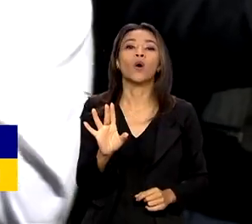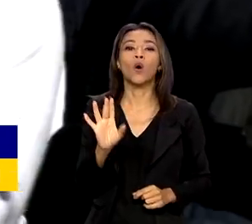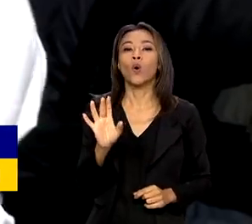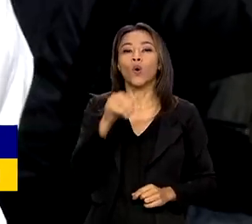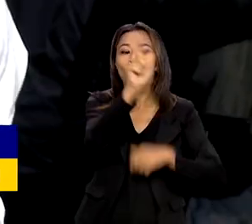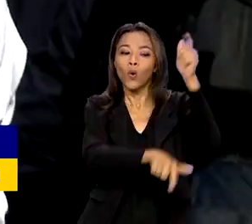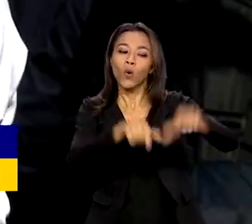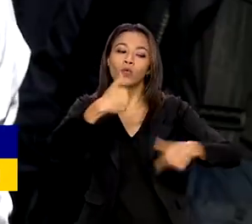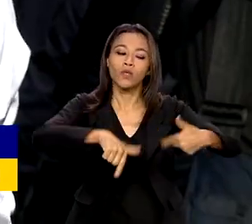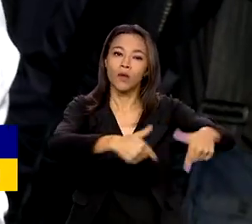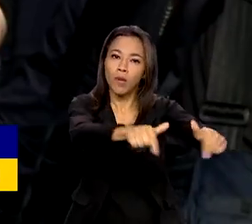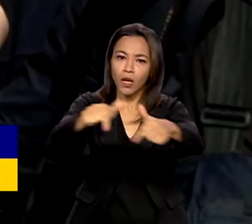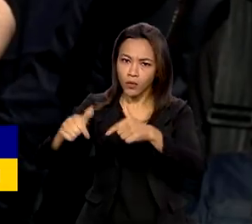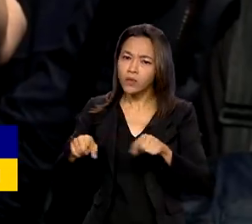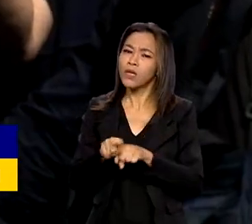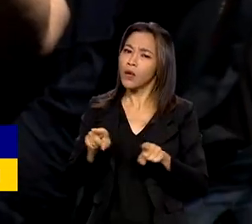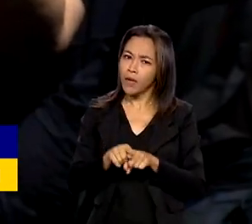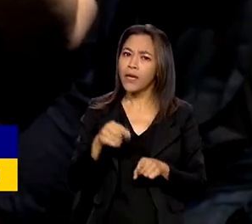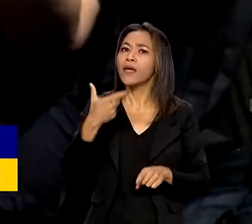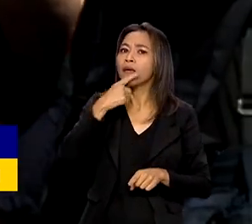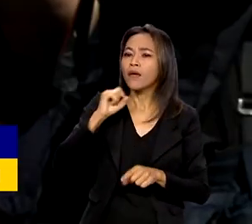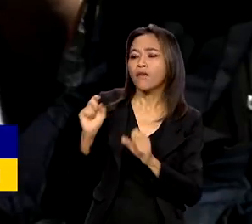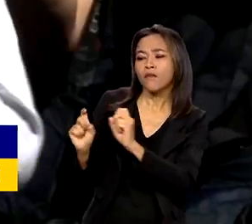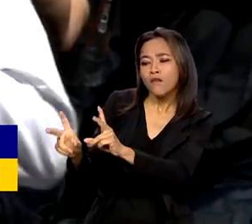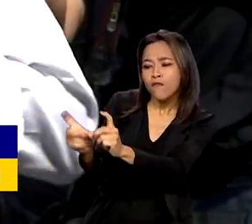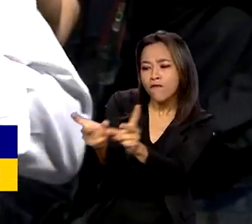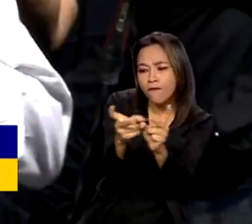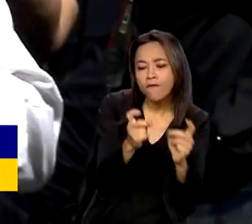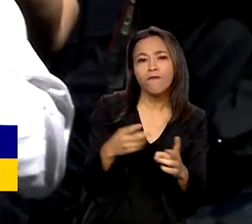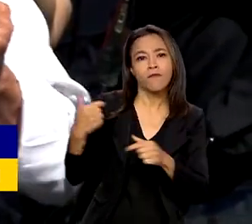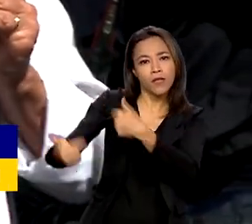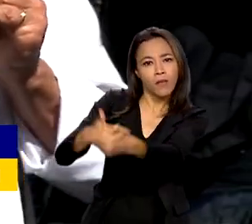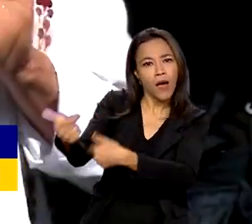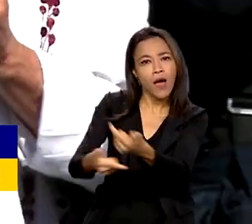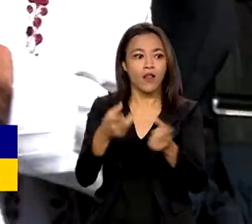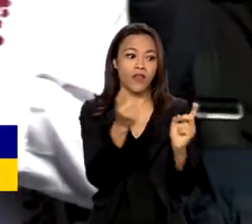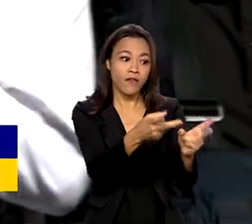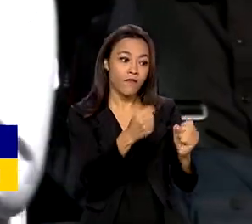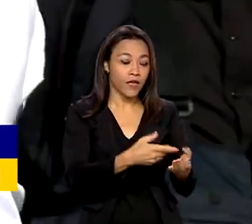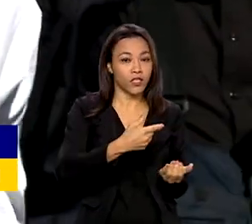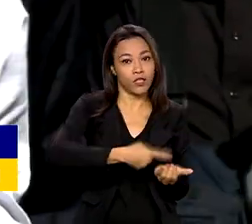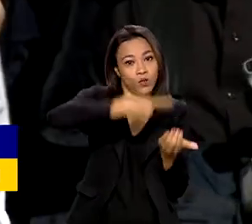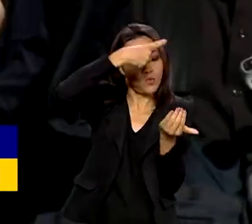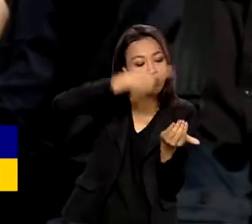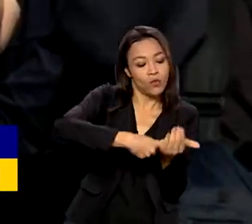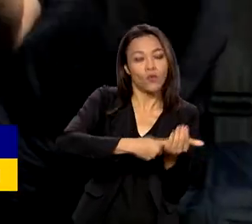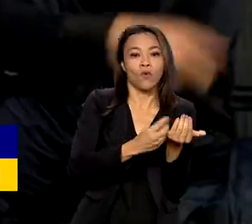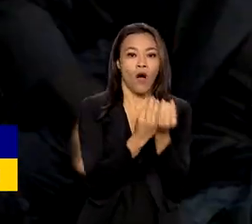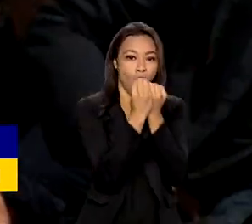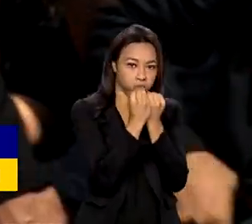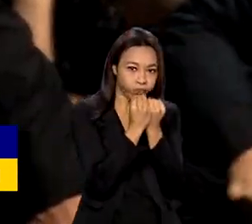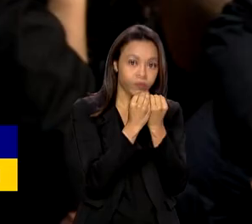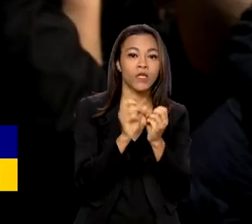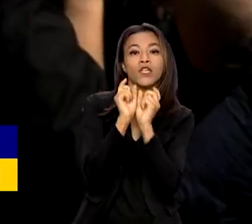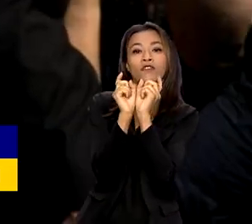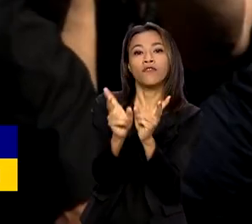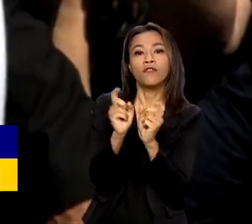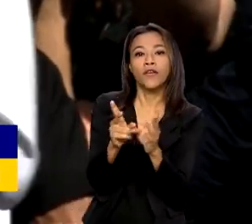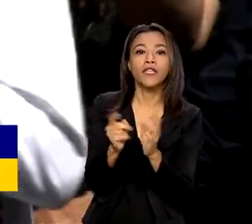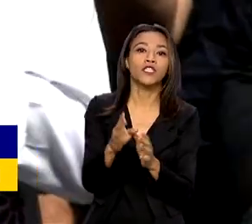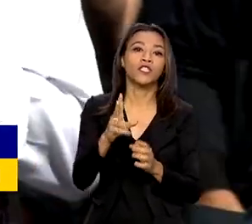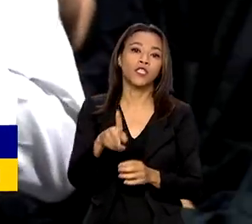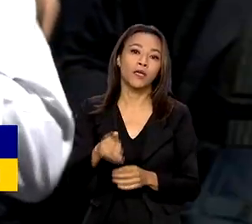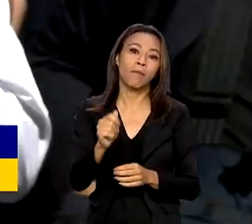mínimo, ganha o cidadão do comércio, o cidadão que vende cachorro-quente, o cidadão que vende pastel,